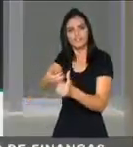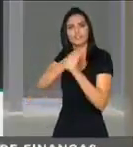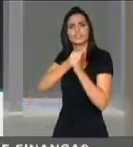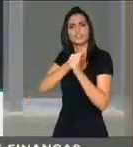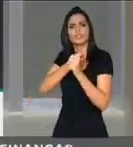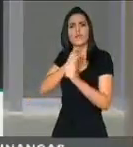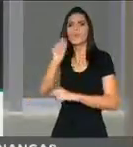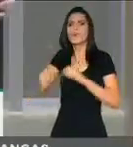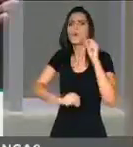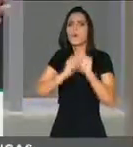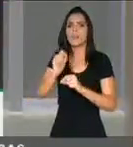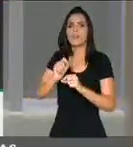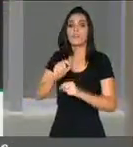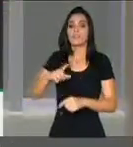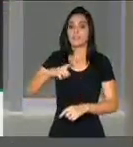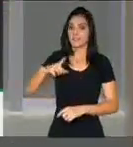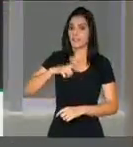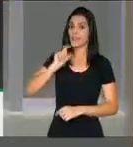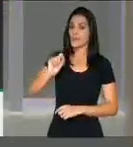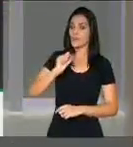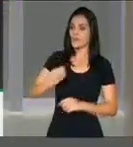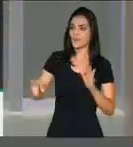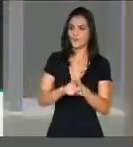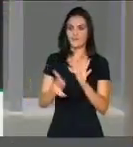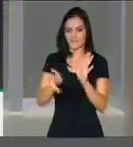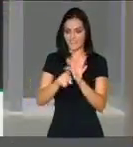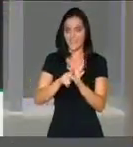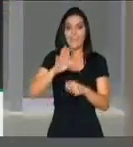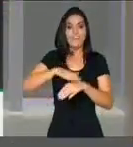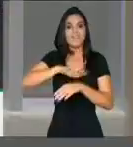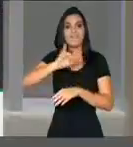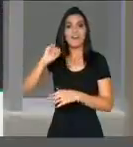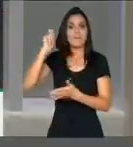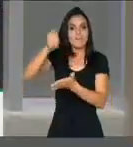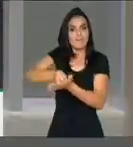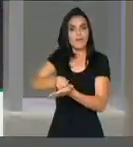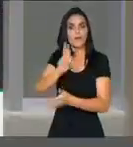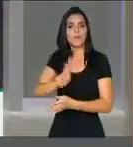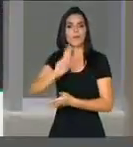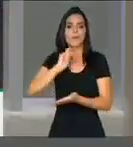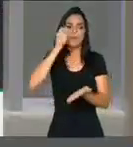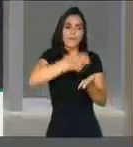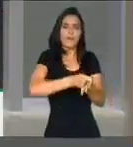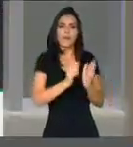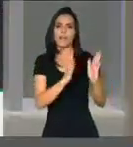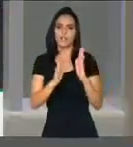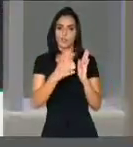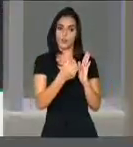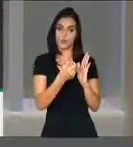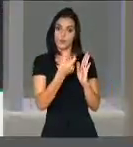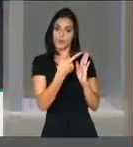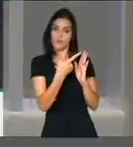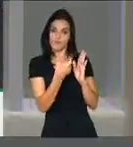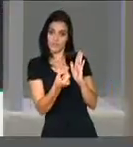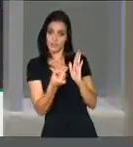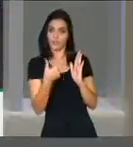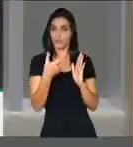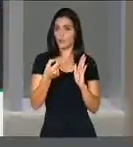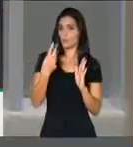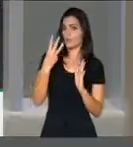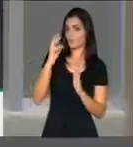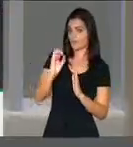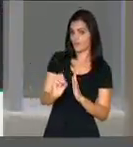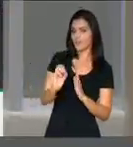dívidas e o alongamento, que tinha sido previsto inicialmente para se utilizar o pagamento entre 2020 e 2030, para